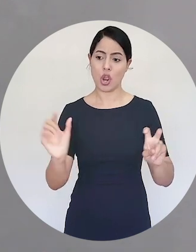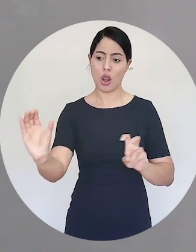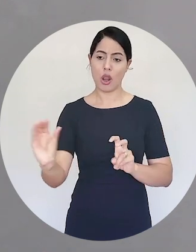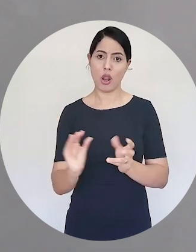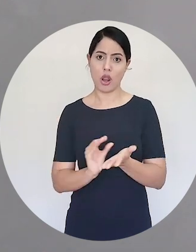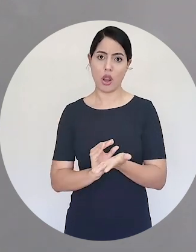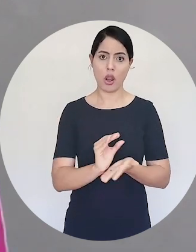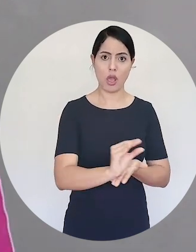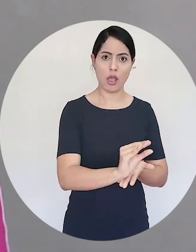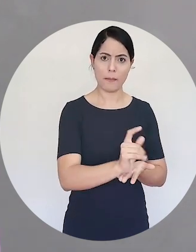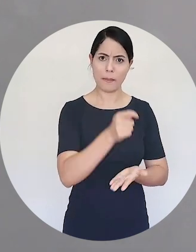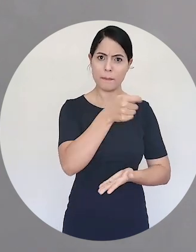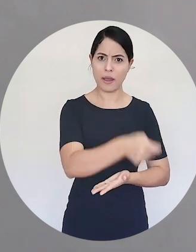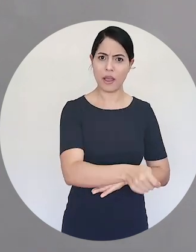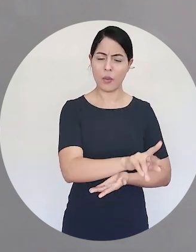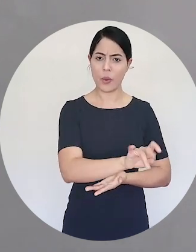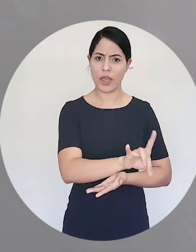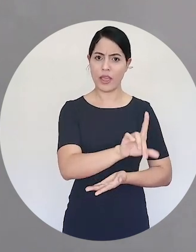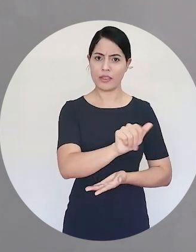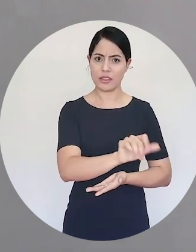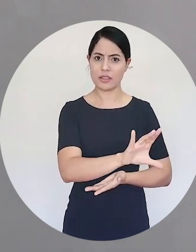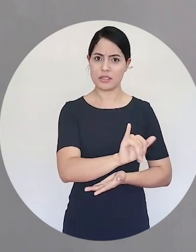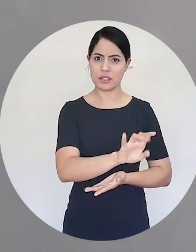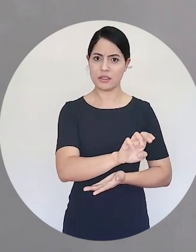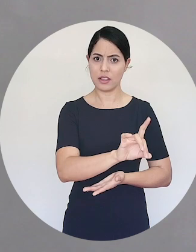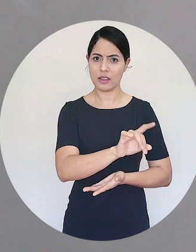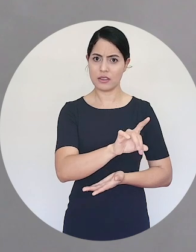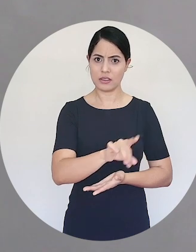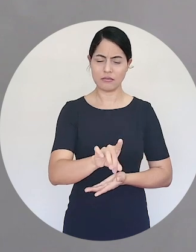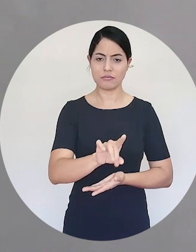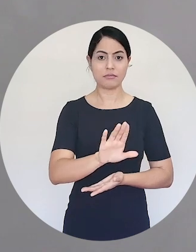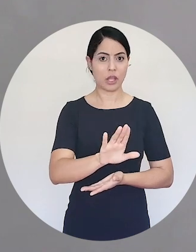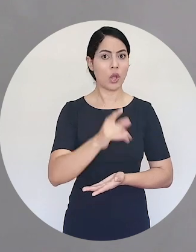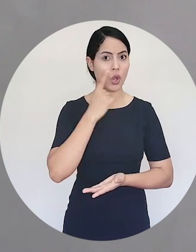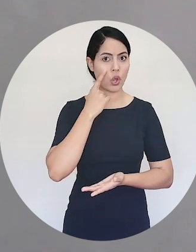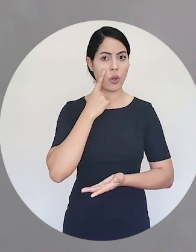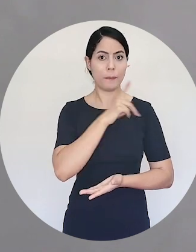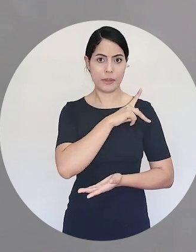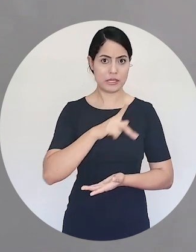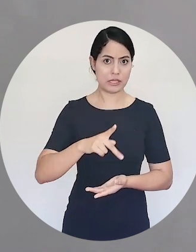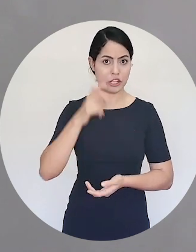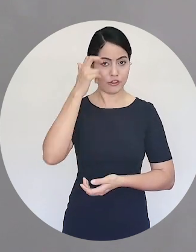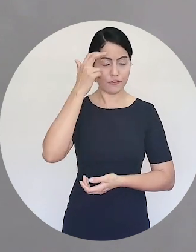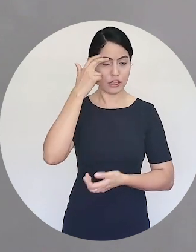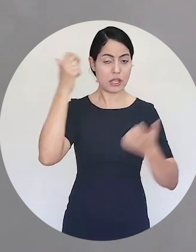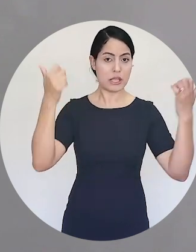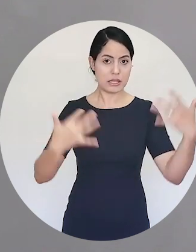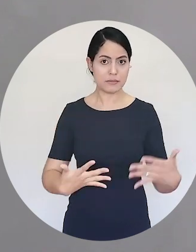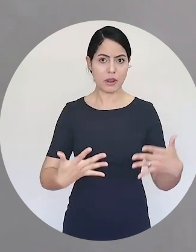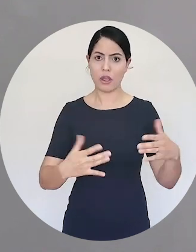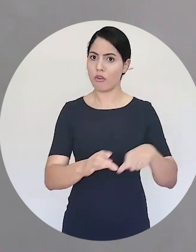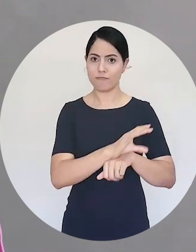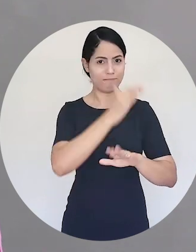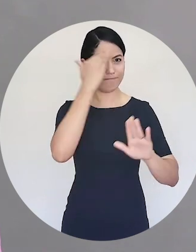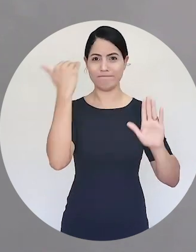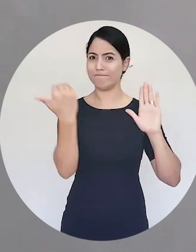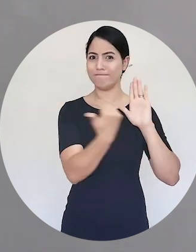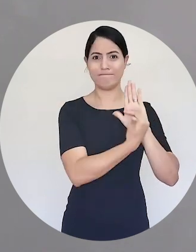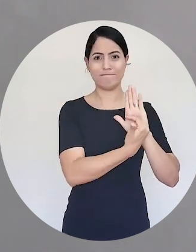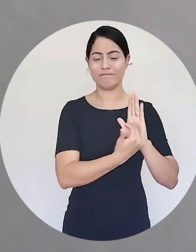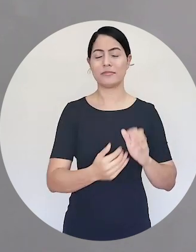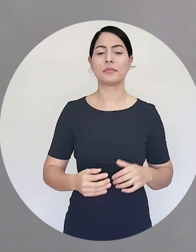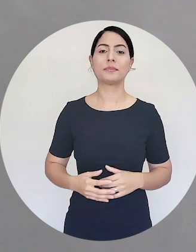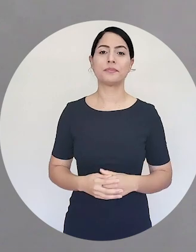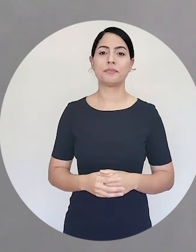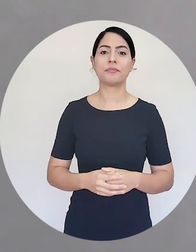para o pagamento do programa Renda Cidadã. O presidente nacional da Ordem, Felipe Santa Cruz, explica: a proposta